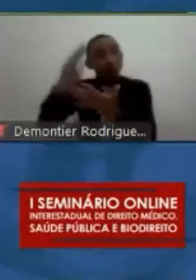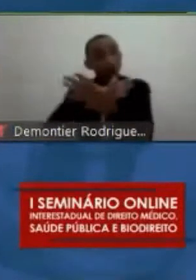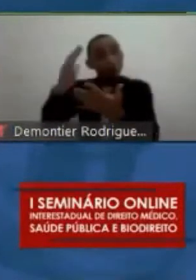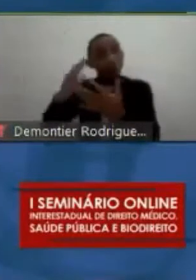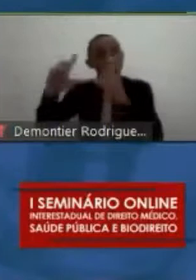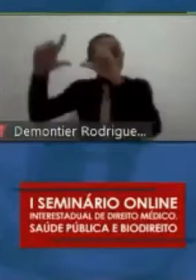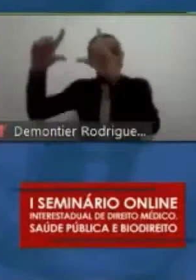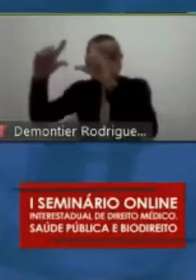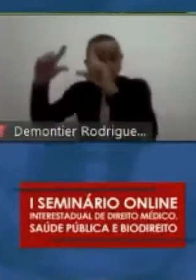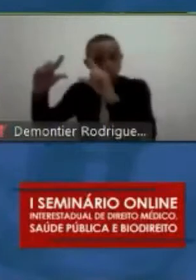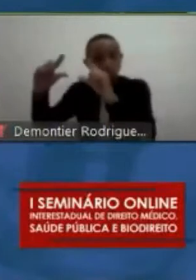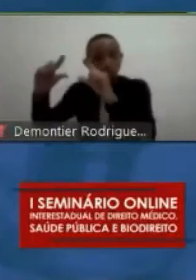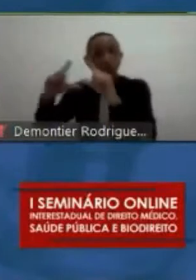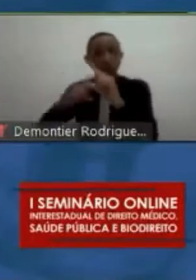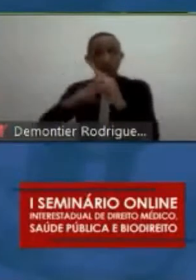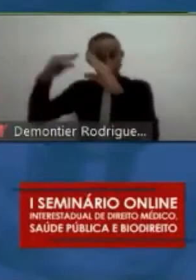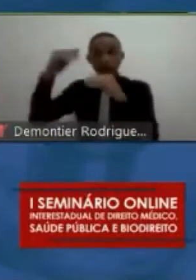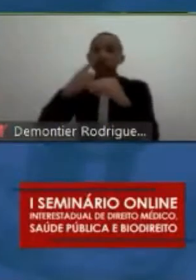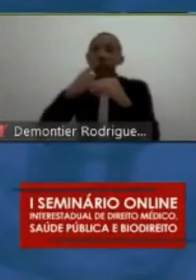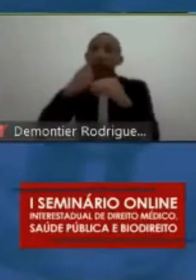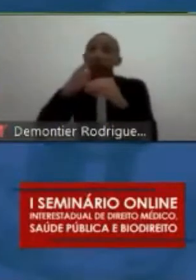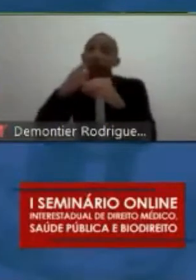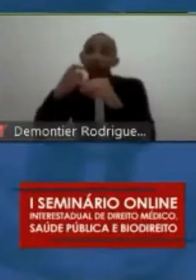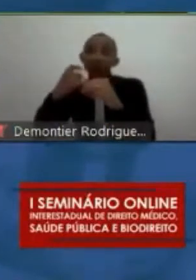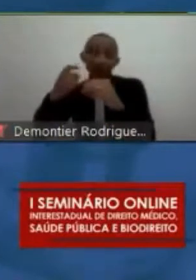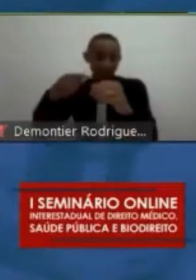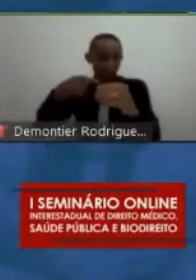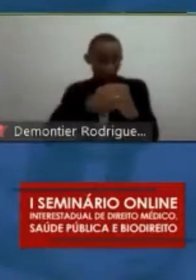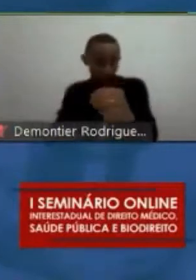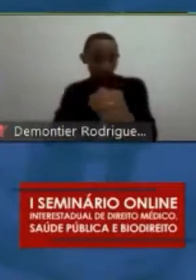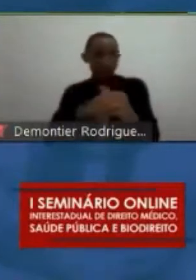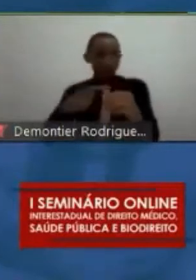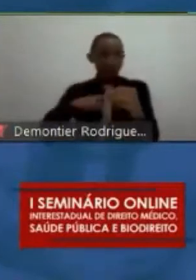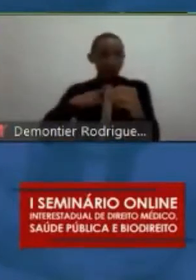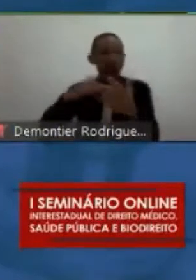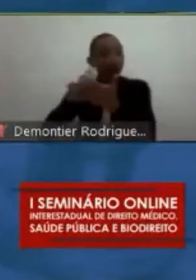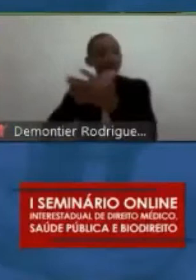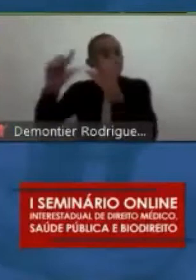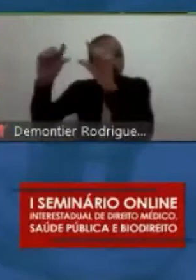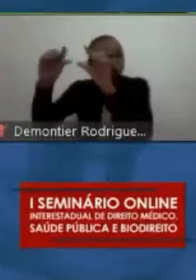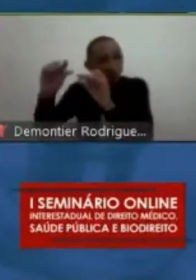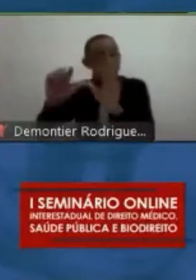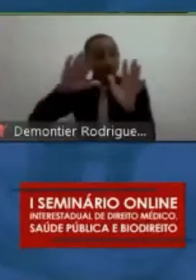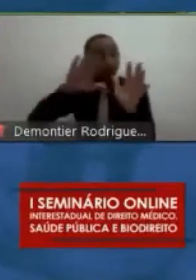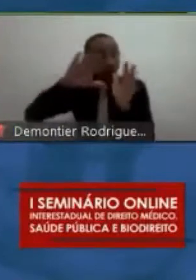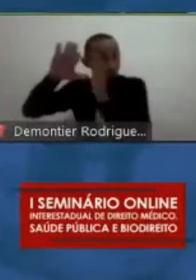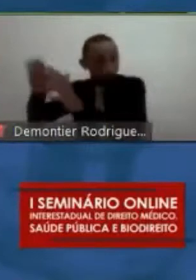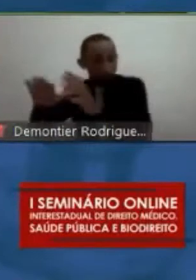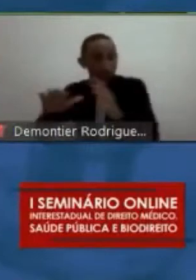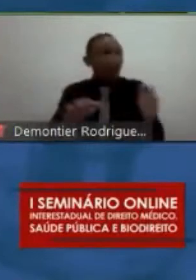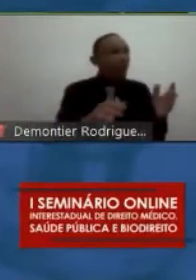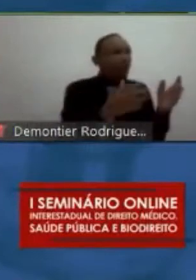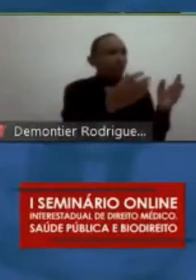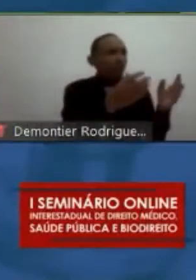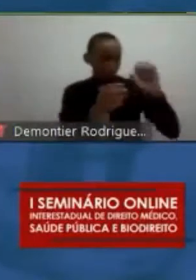baixo de pacientes onde essas terapêuticas à base do sangue são utilizadas, mas há um grande percentual, nós vimos lá, mais